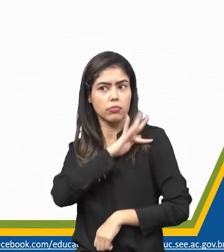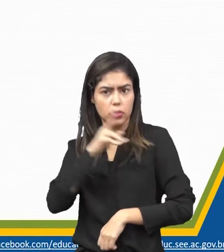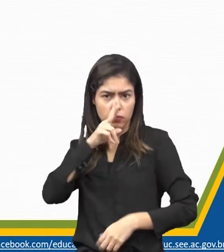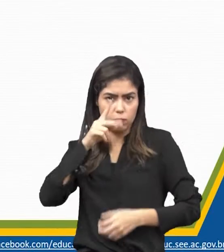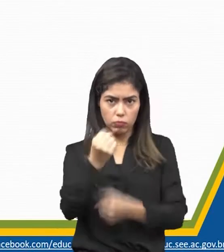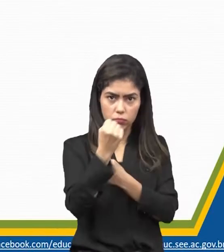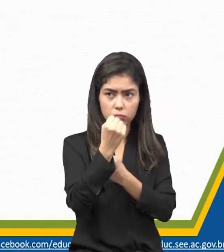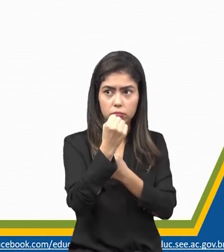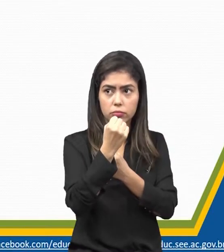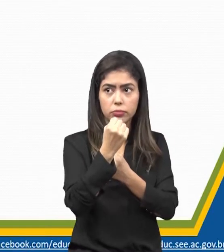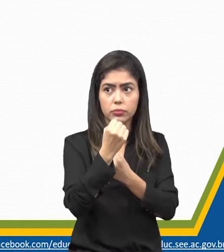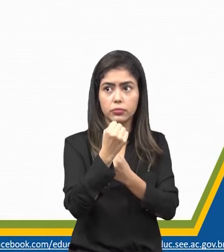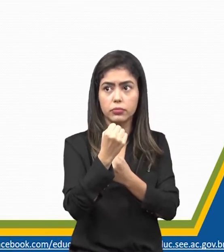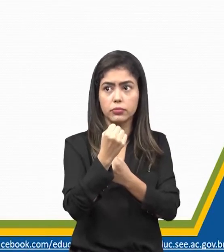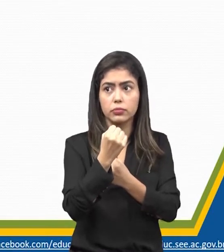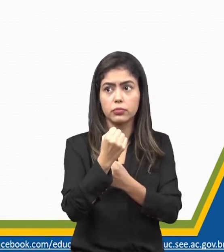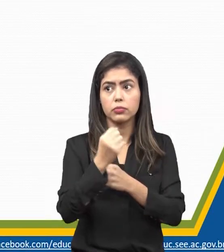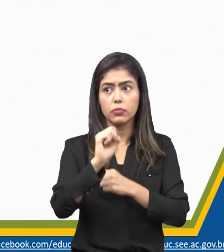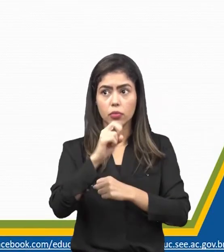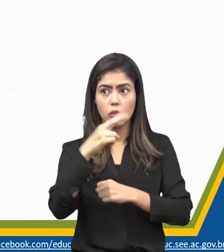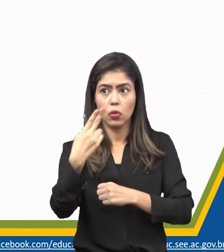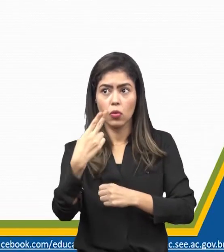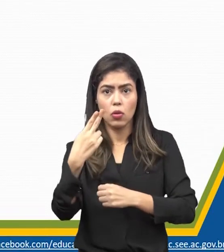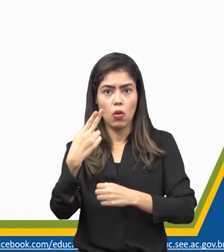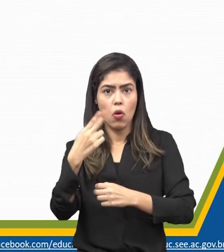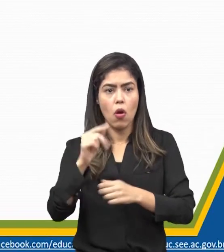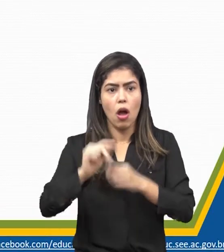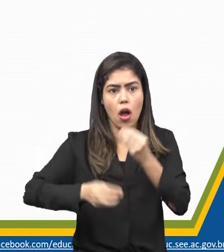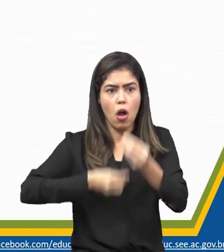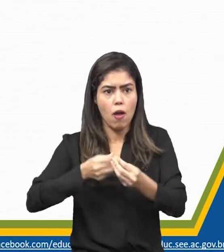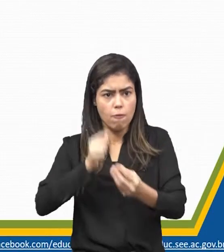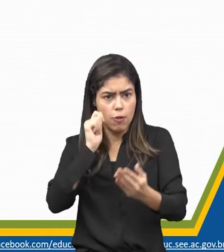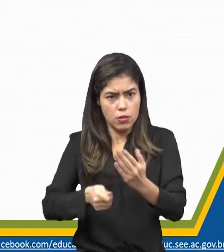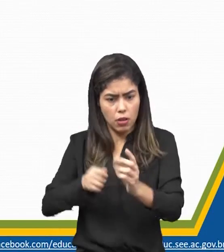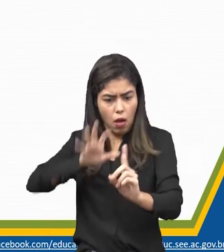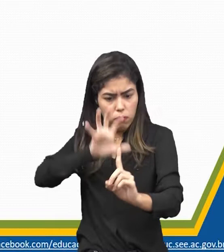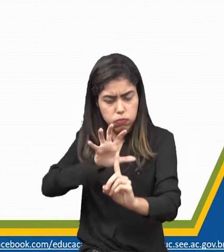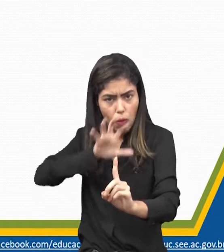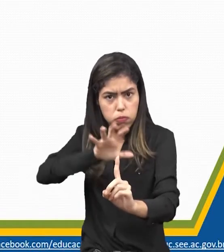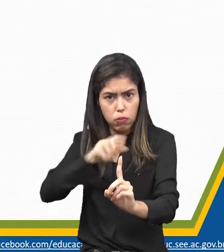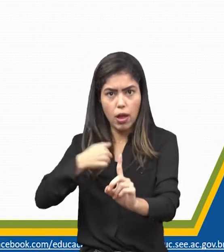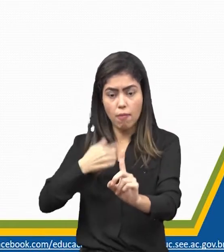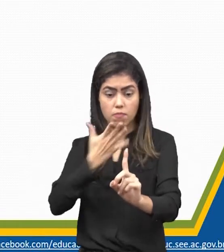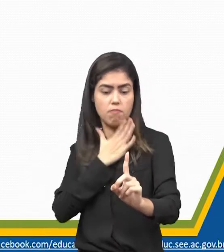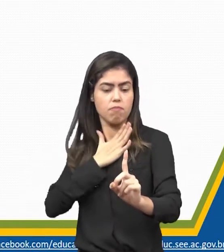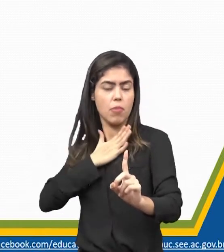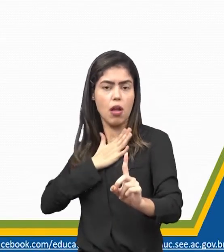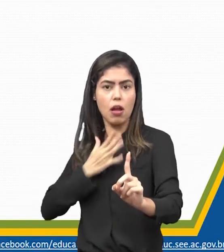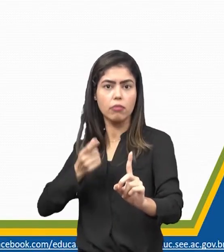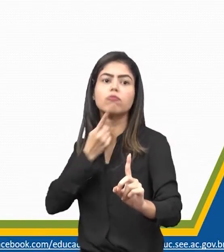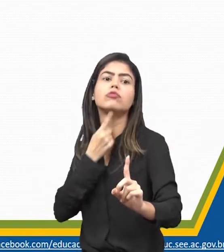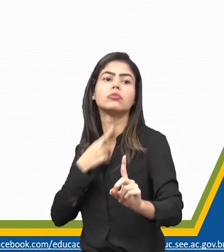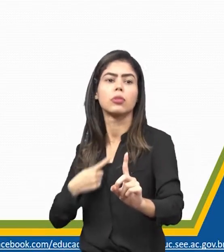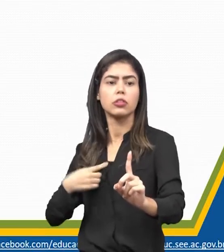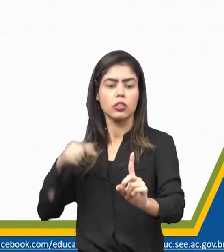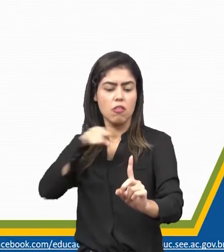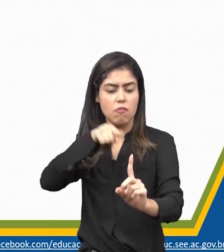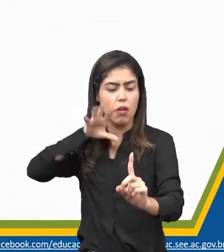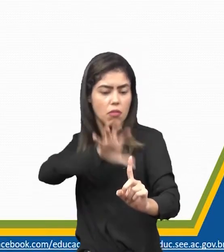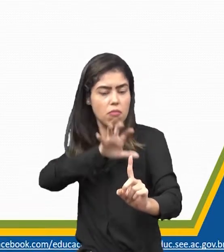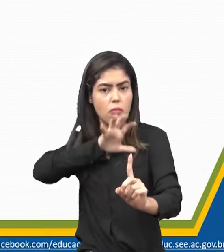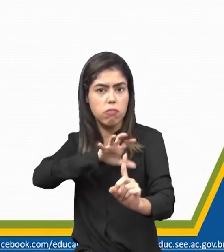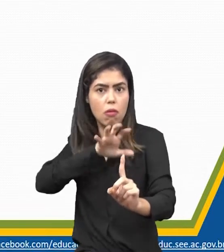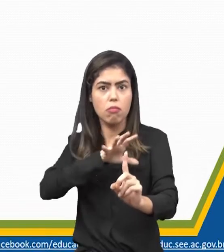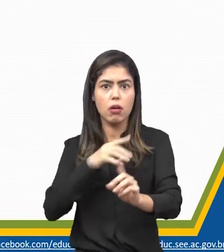força, ou forma de coagir alguém a fazer a nossa vontade, por causa da